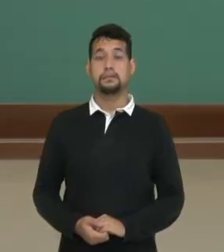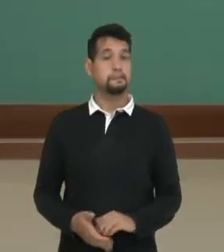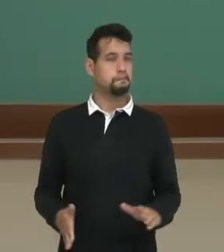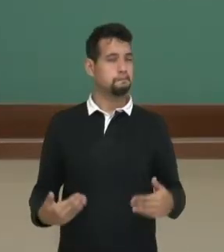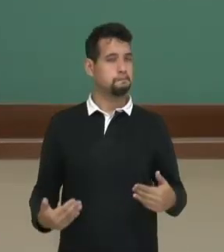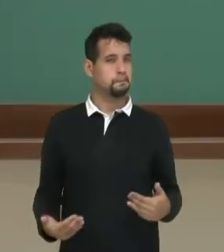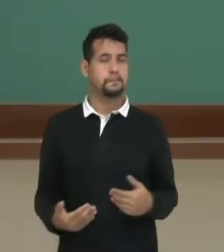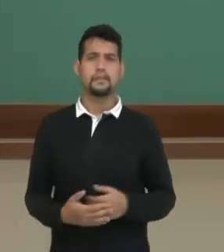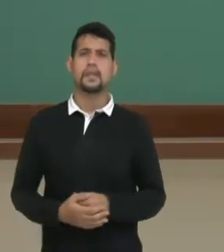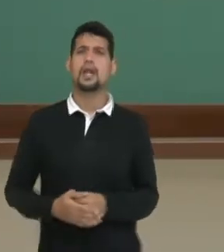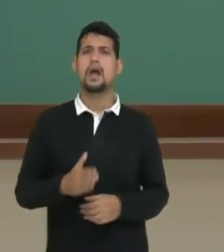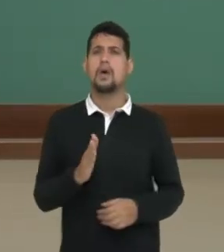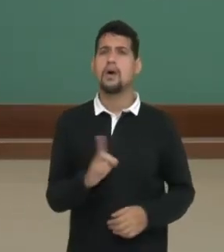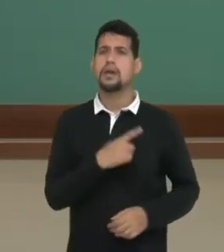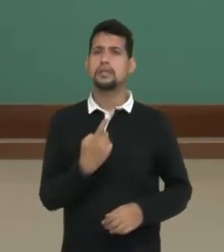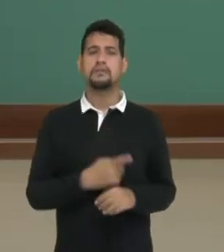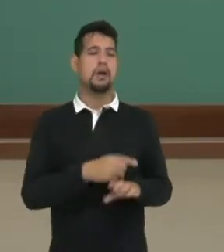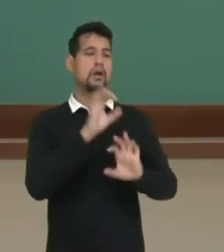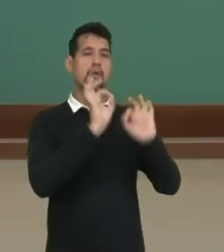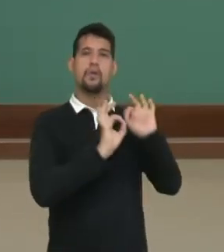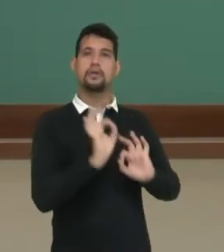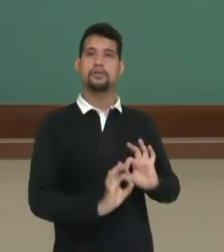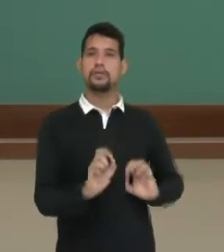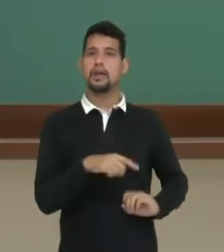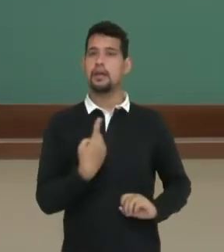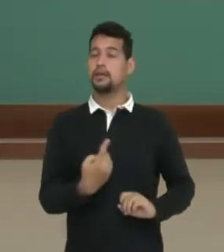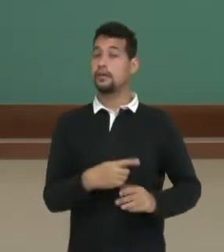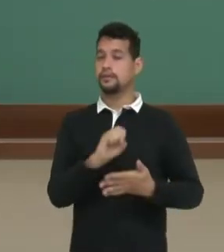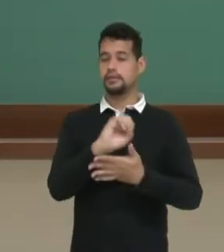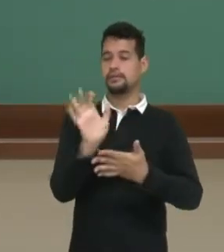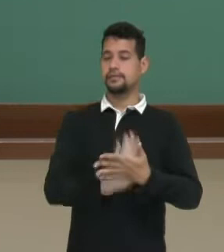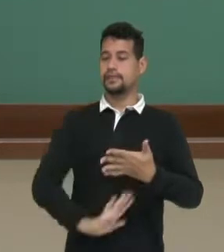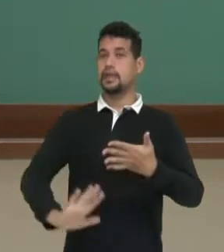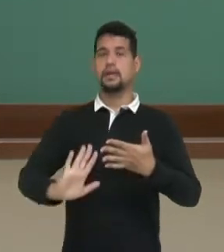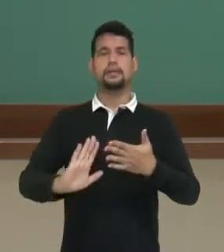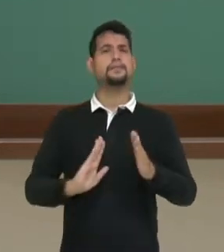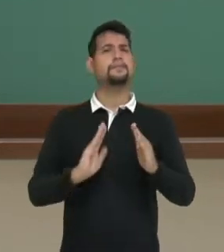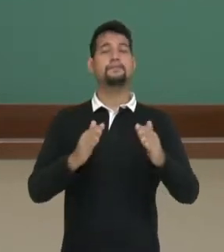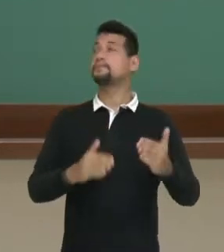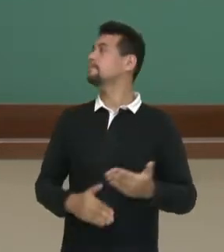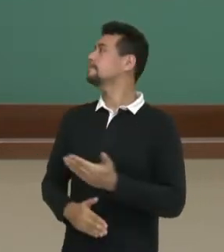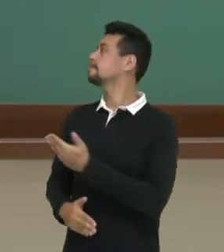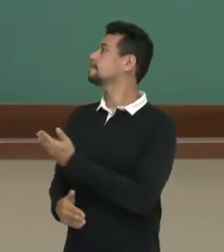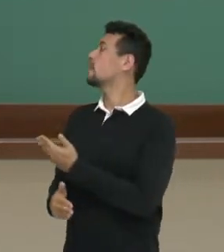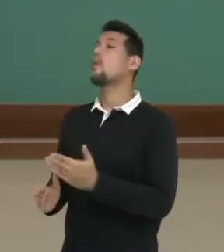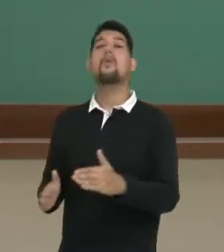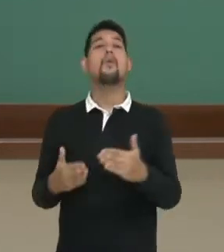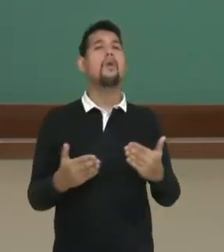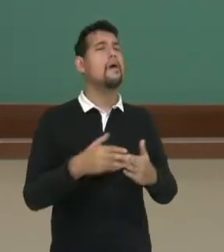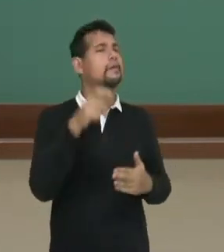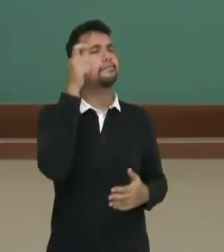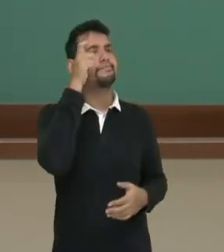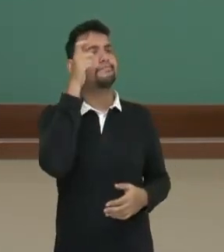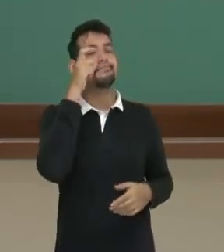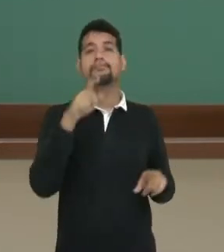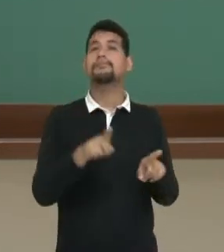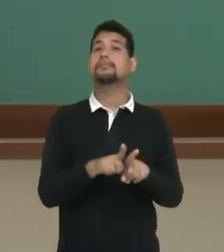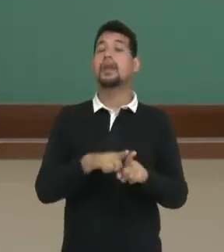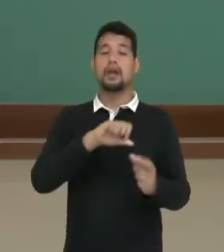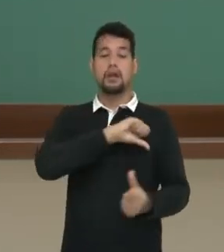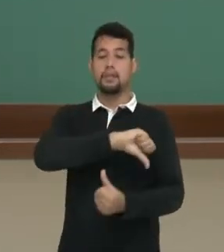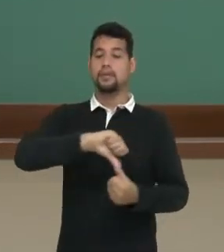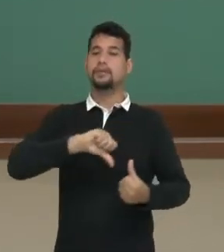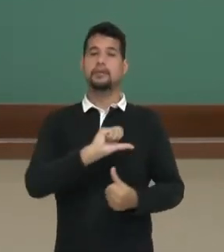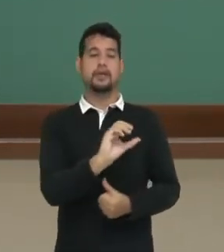Pessoal, vamos então corrigir a nossa atividade, né? Segunda fonte, quais eram as expectativas para a mudança